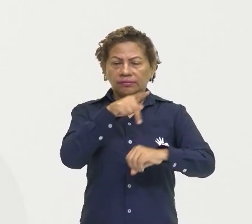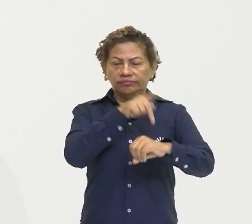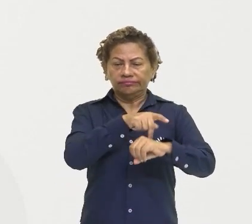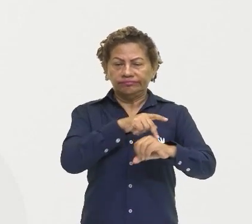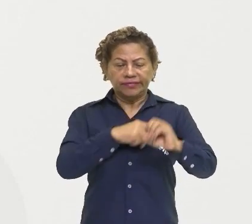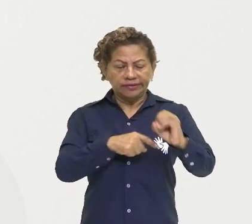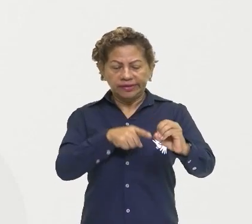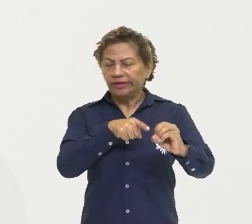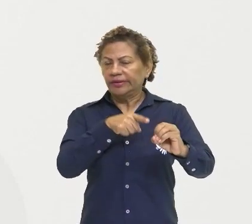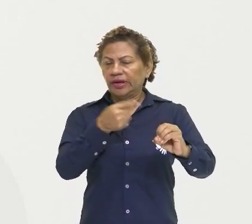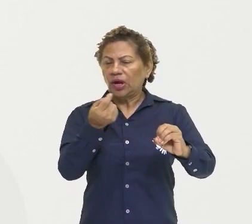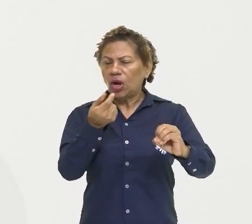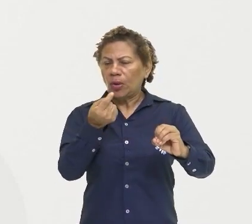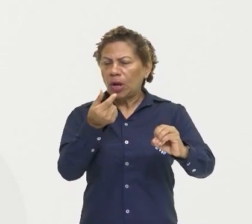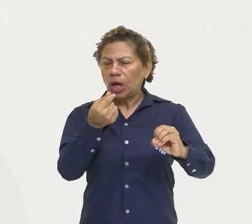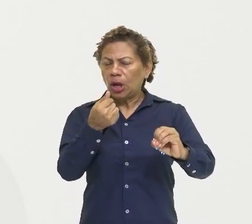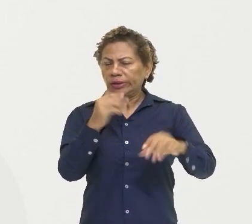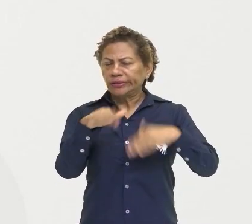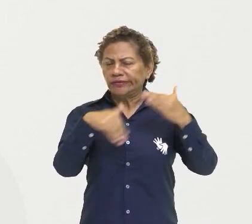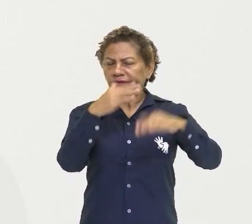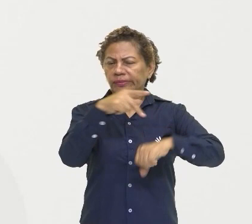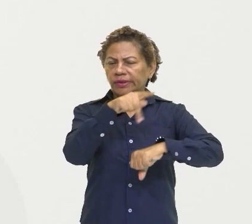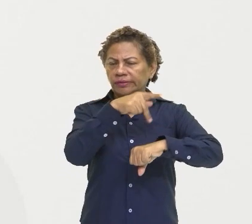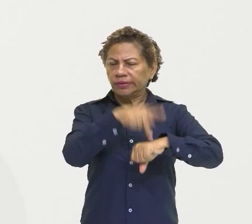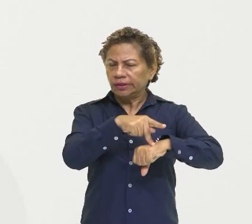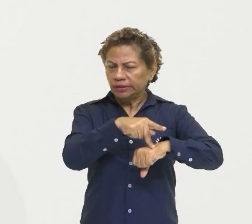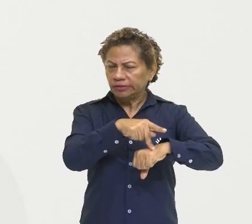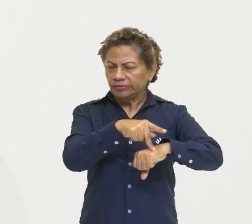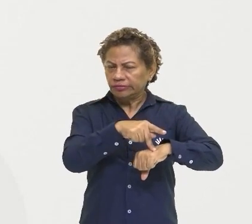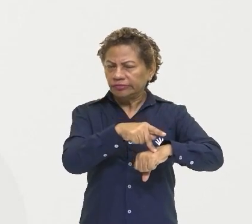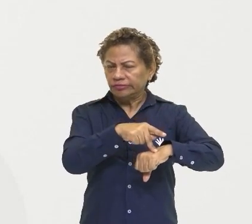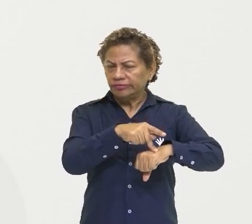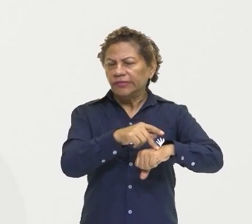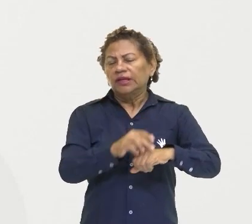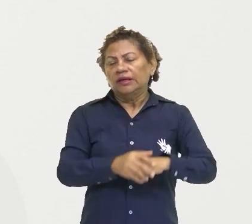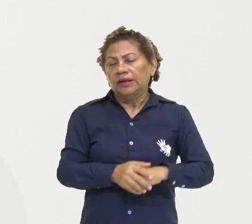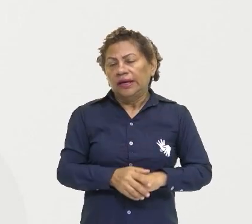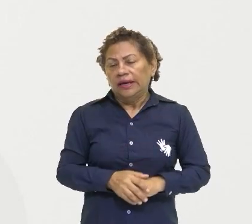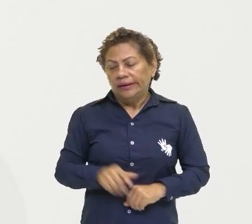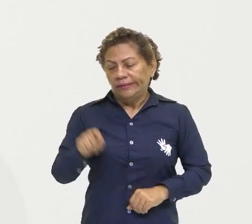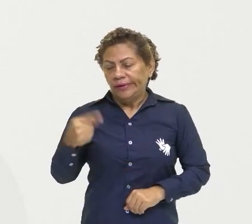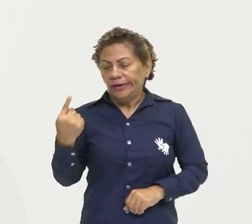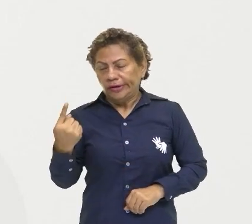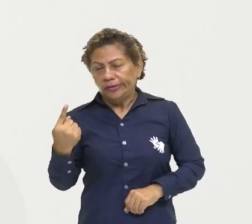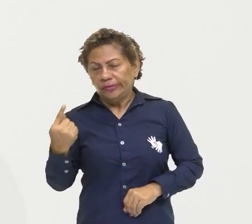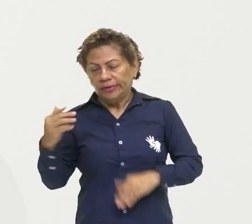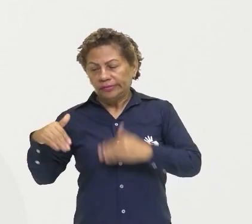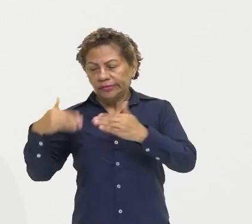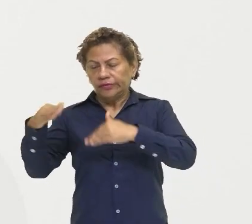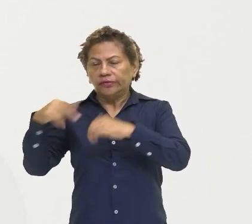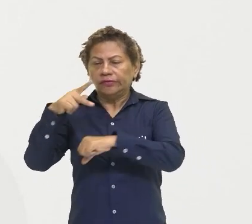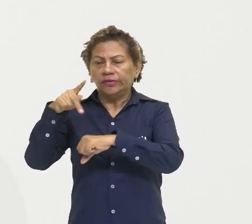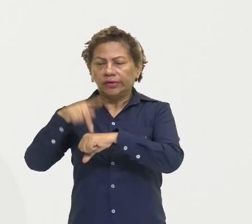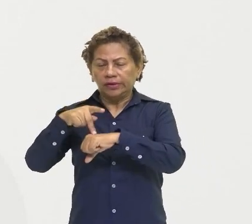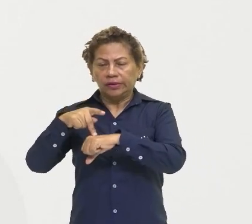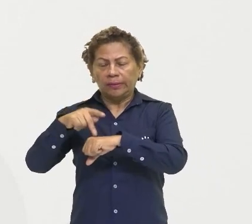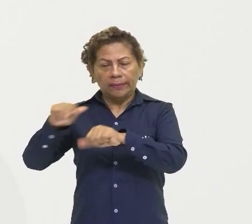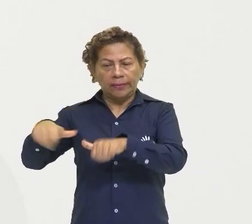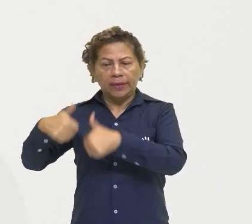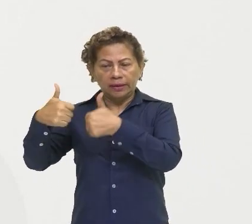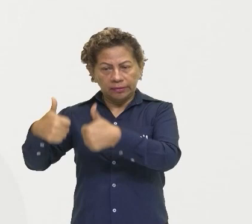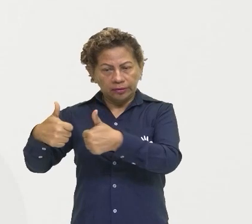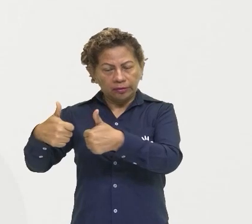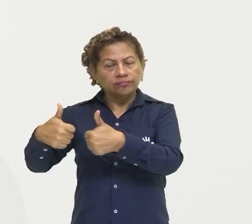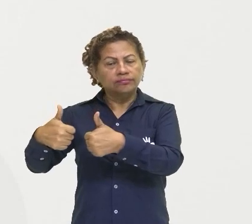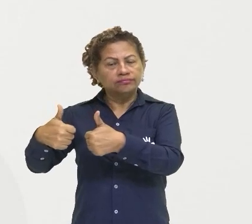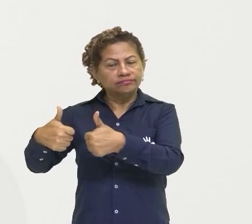do coeficiente de Gini, ou índice de Gini, ele vai ter resultados melhores. Significa dizer que esse país é mais igualitário. Quanto mais próximo de